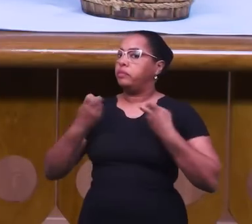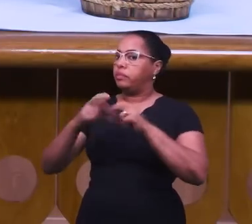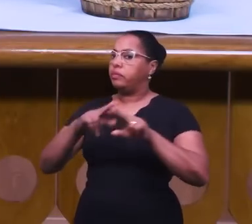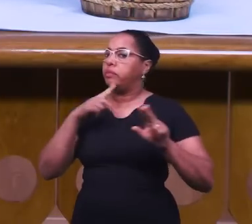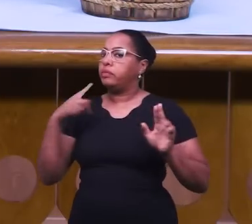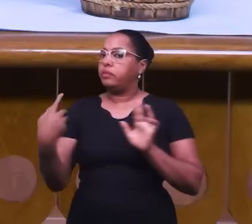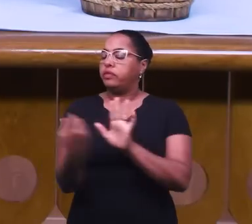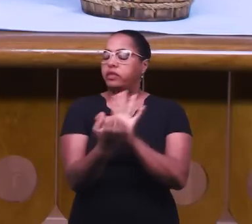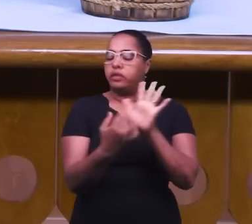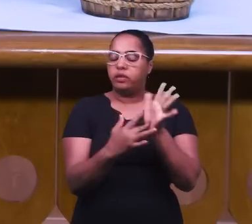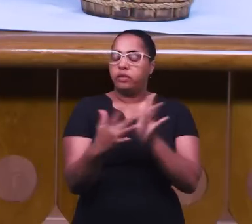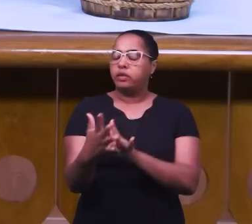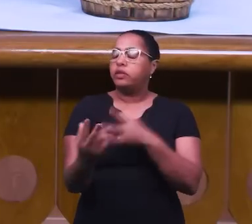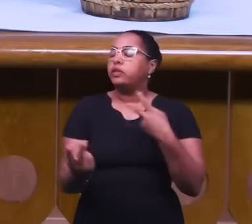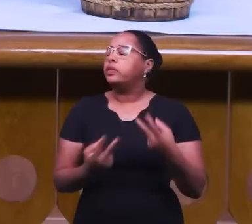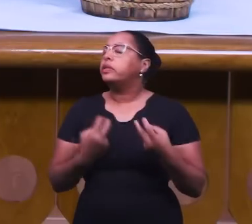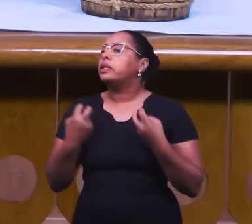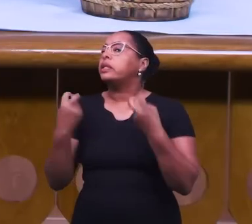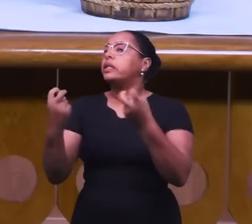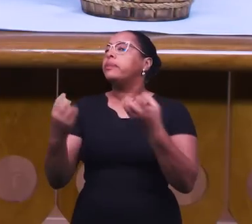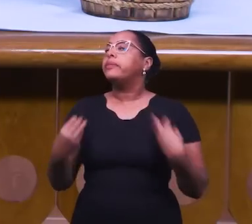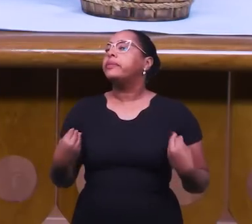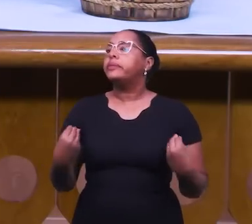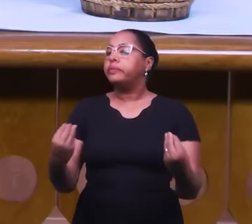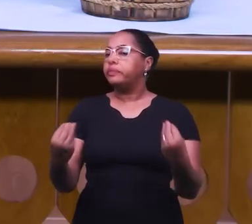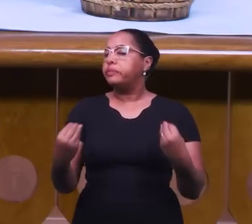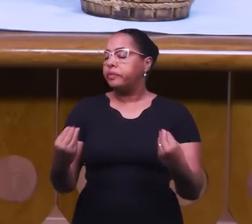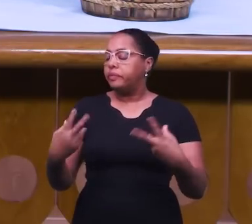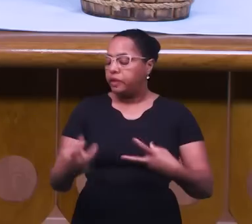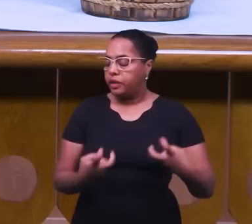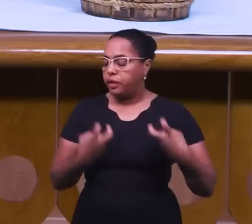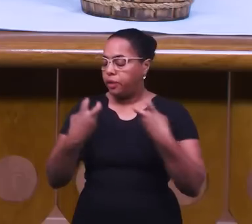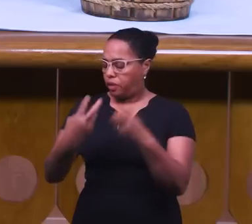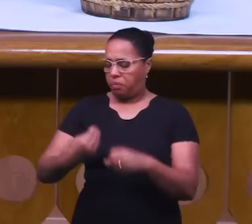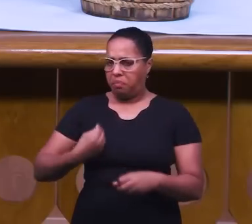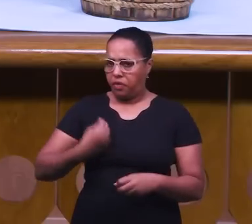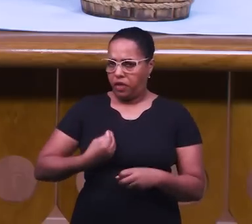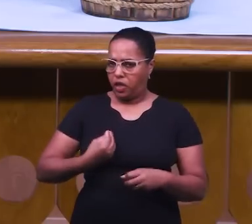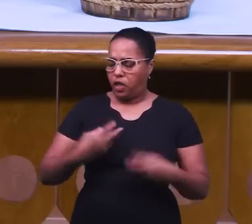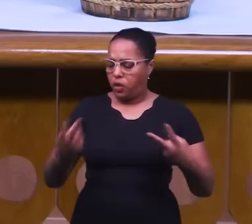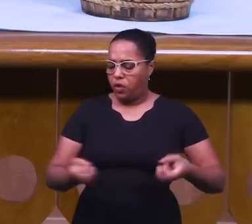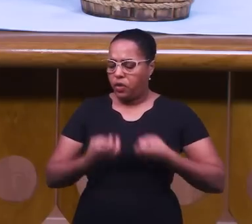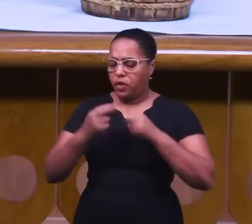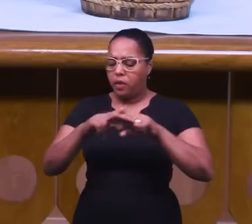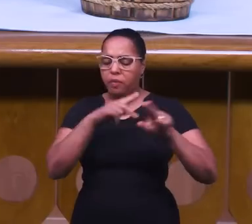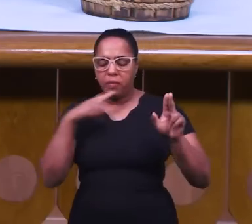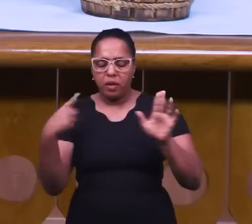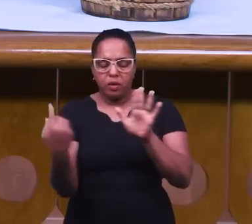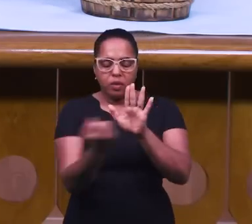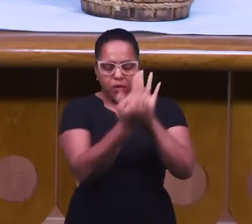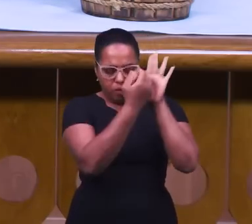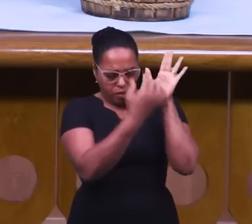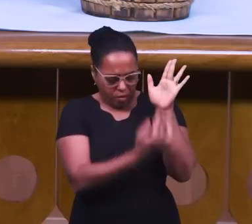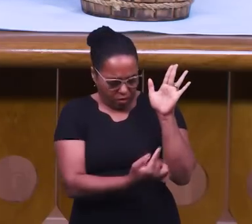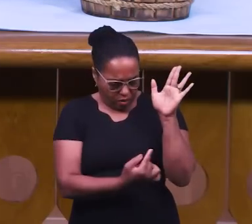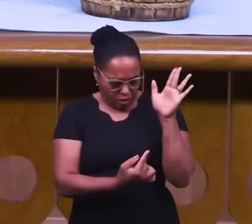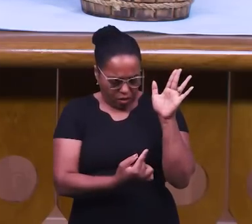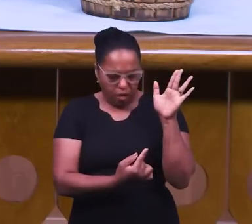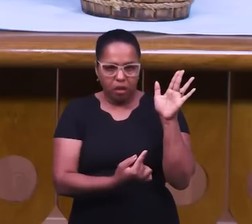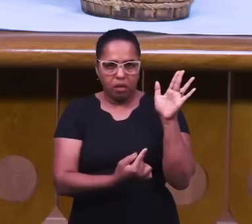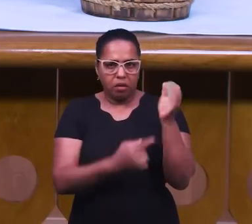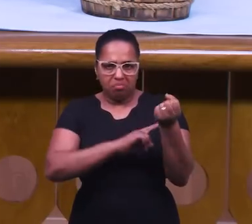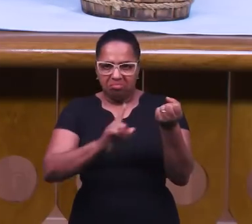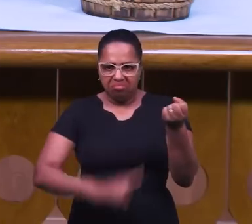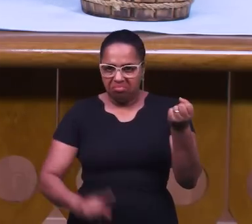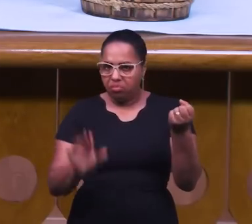de Jesus, eu clamo por vida. Eu não clamo simplesmente por um sangue biológico, mas eu clamo por vida. Por quê? E